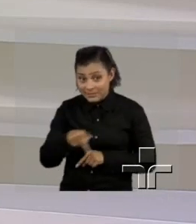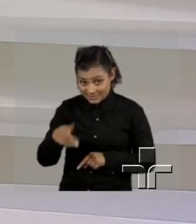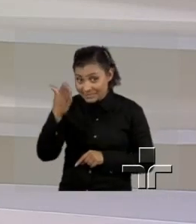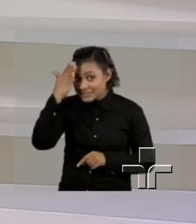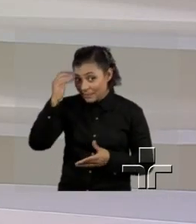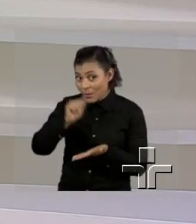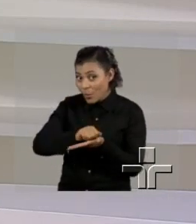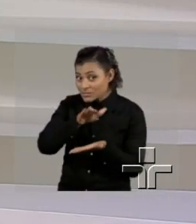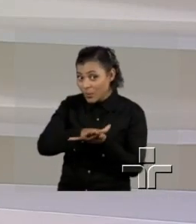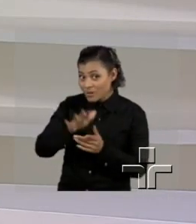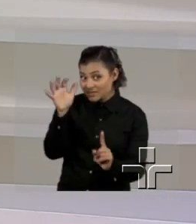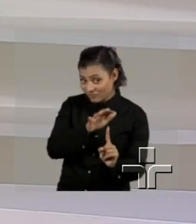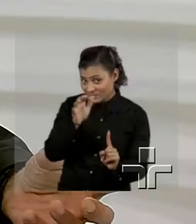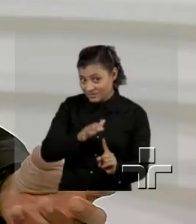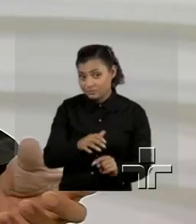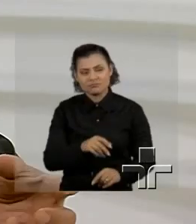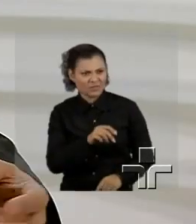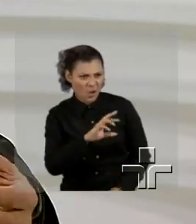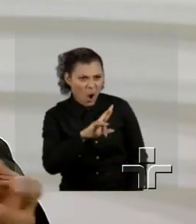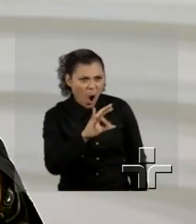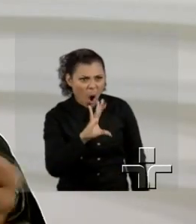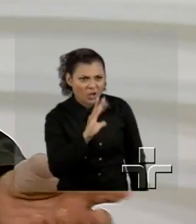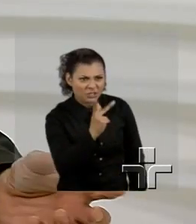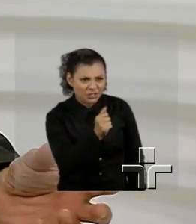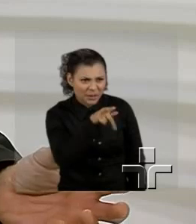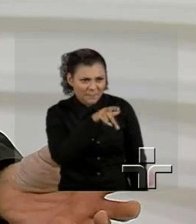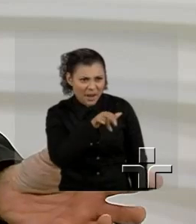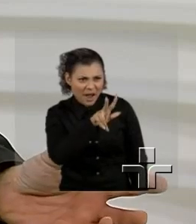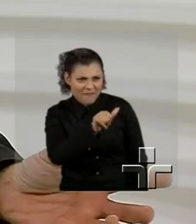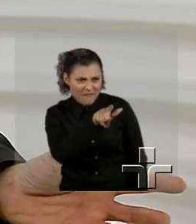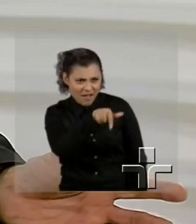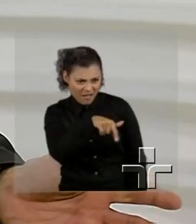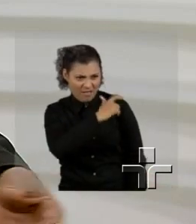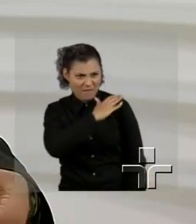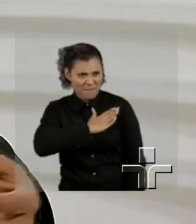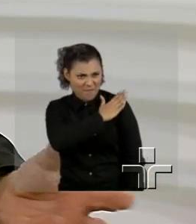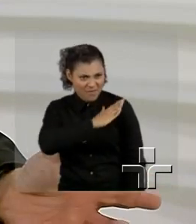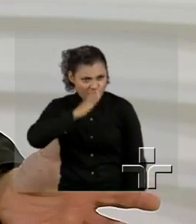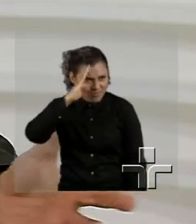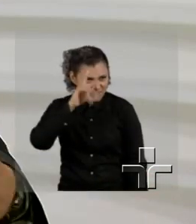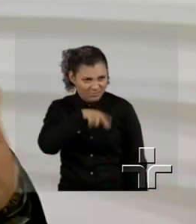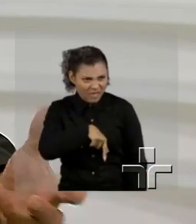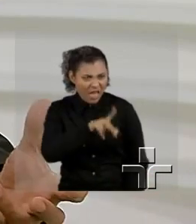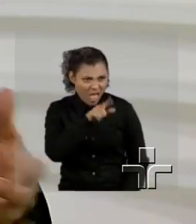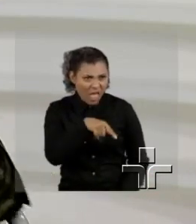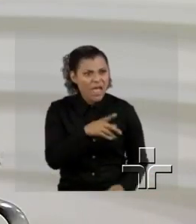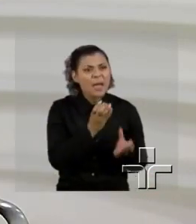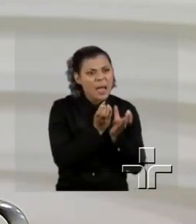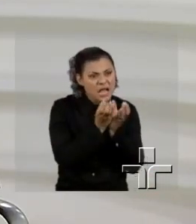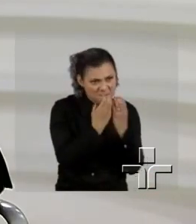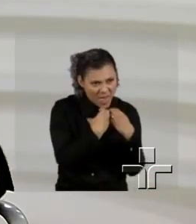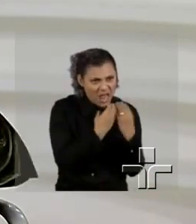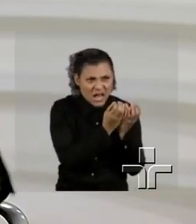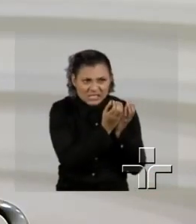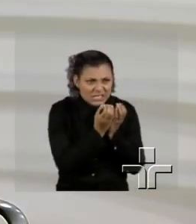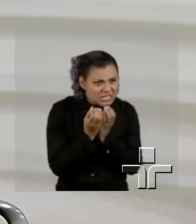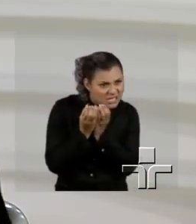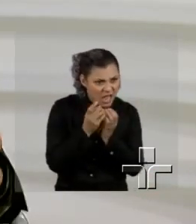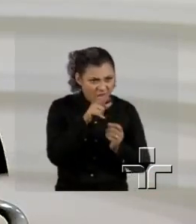raciocínio, fáceis de se organizarem, porque também fica fácil de se organizar, e fica amigo ou inimigo.